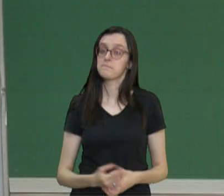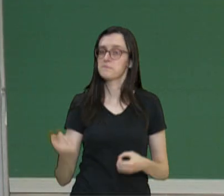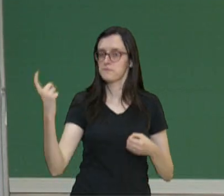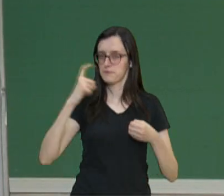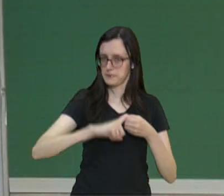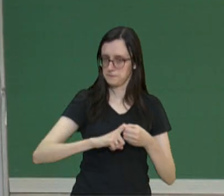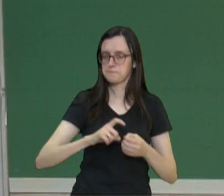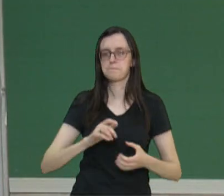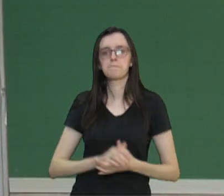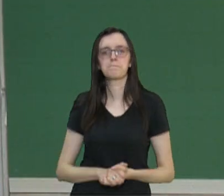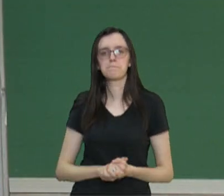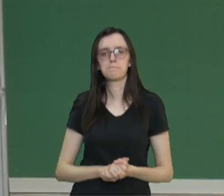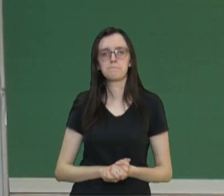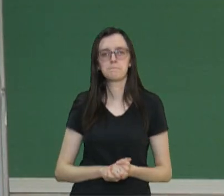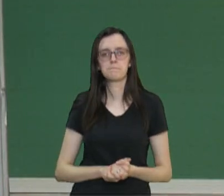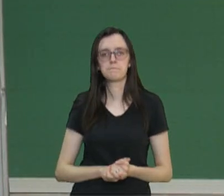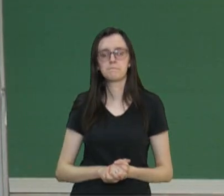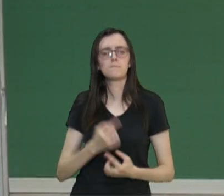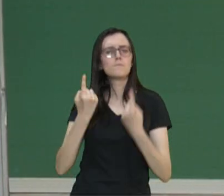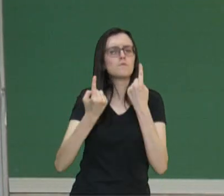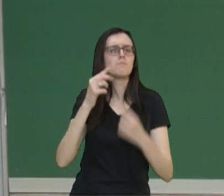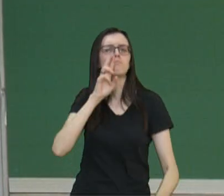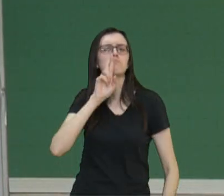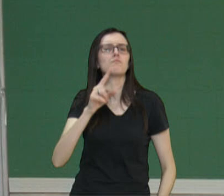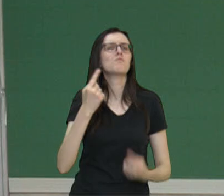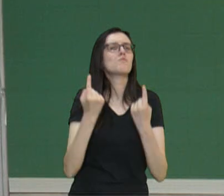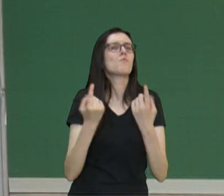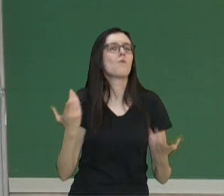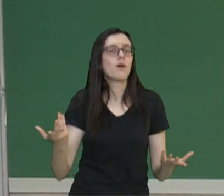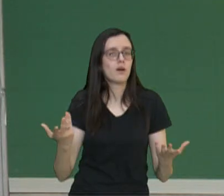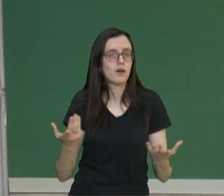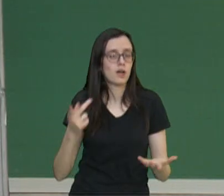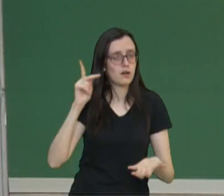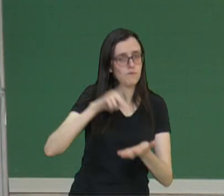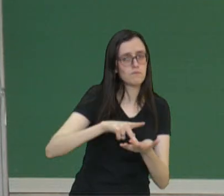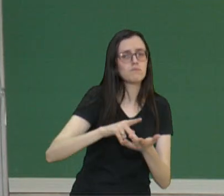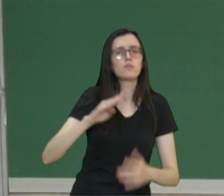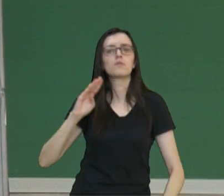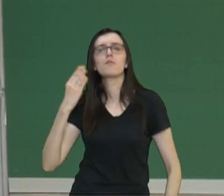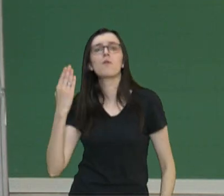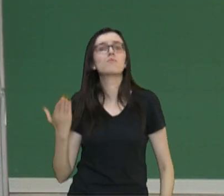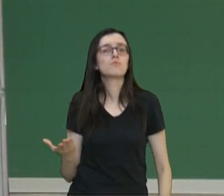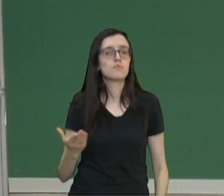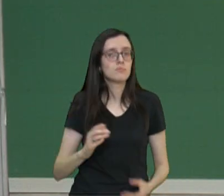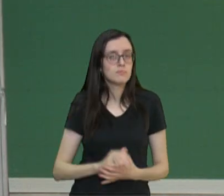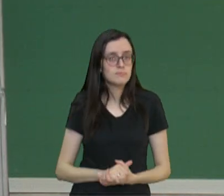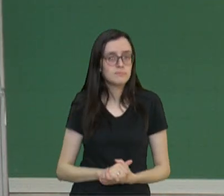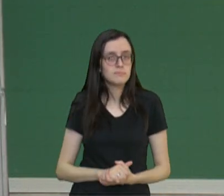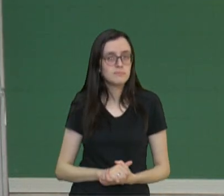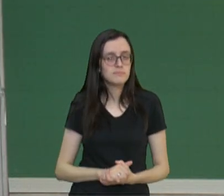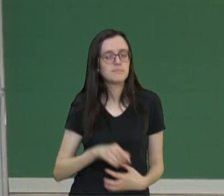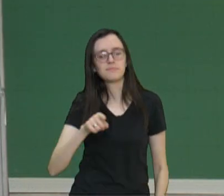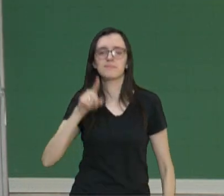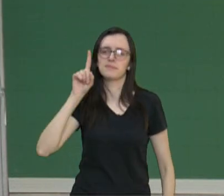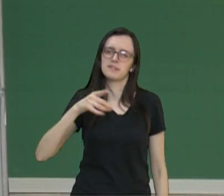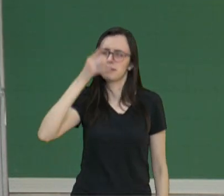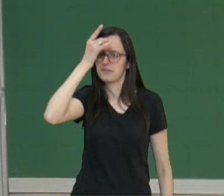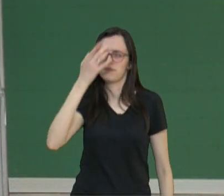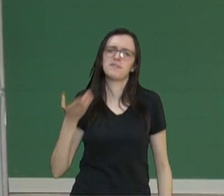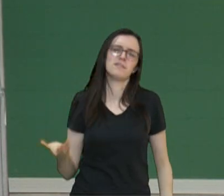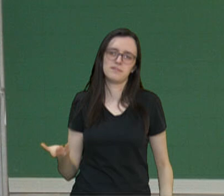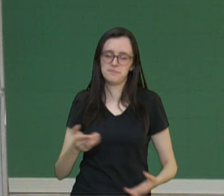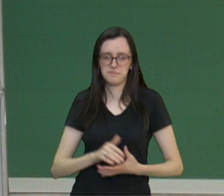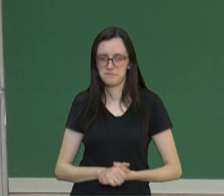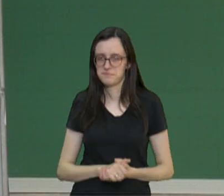Estamos. Qual resposta vocês colocaram? É verdadeiro ou é falso? Essa era fácil, né?